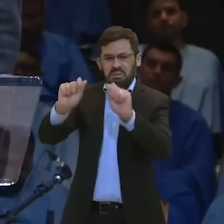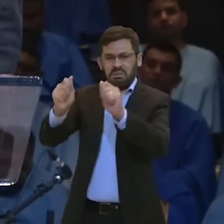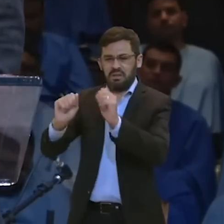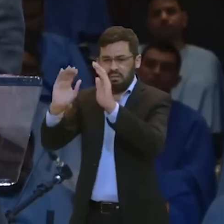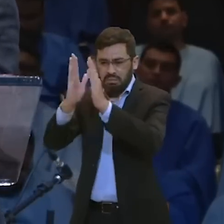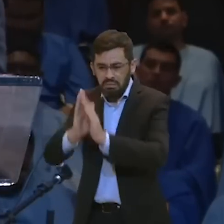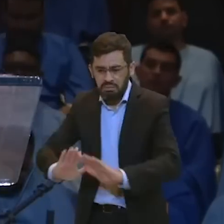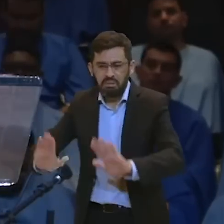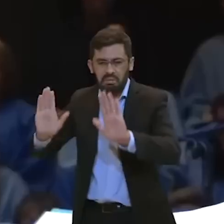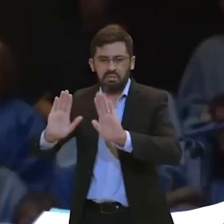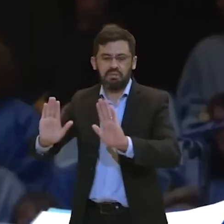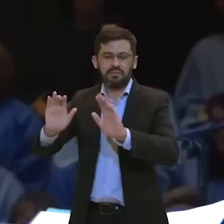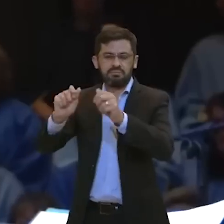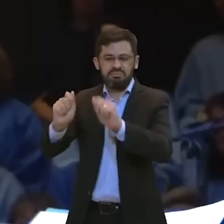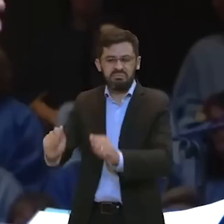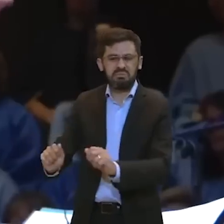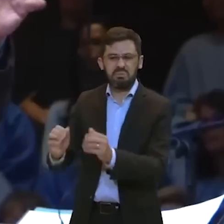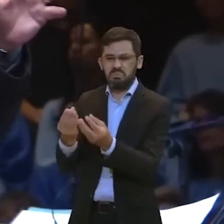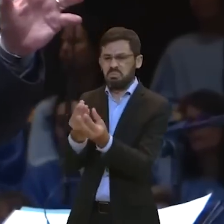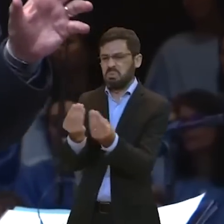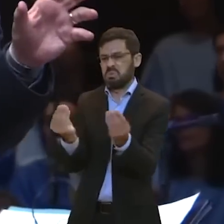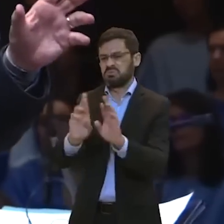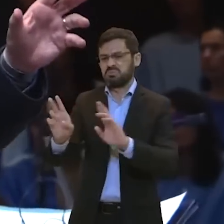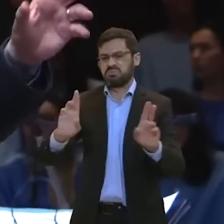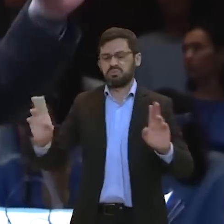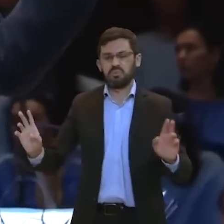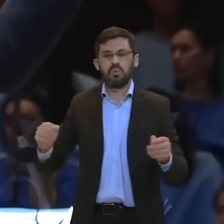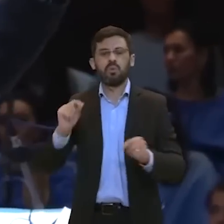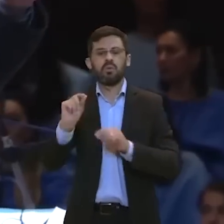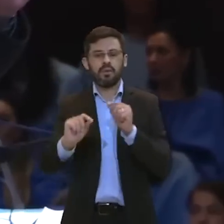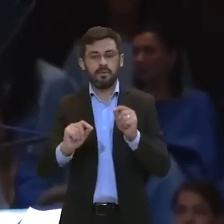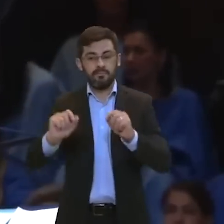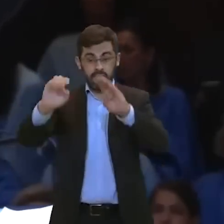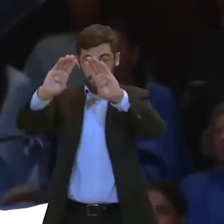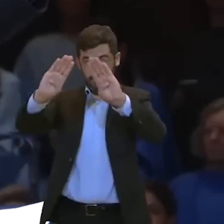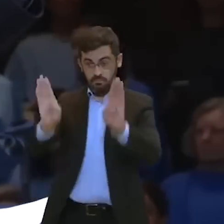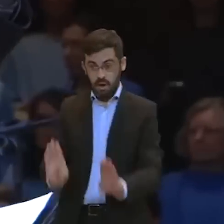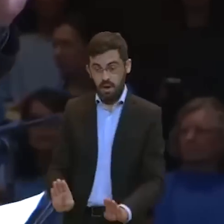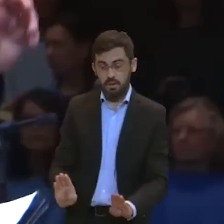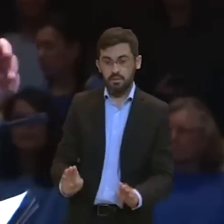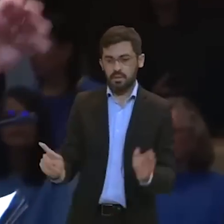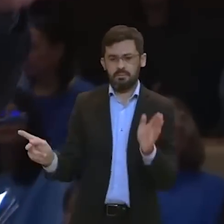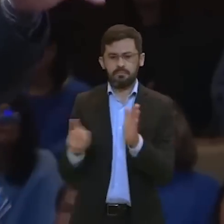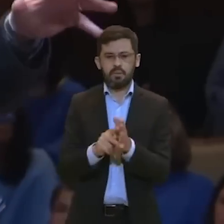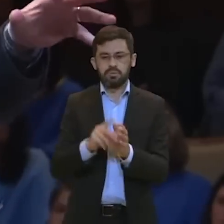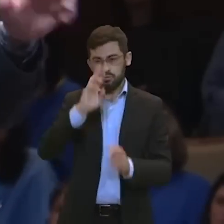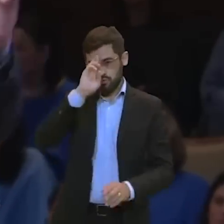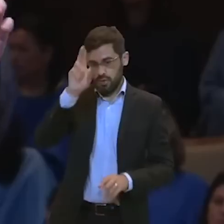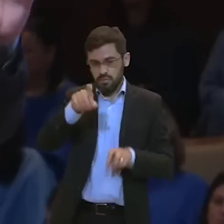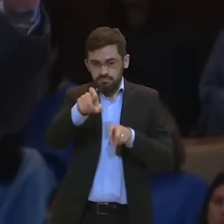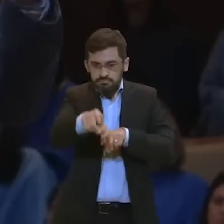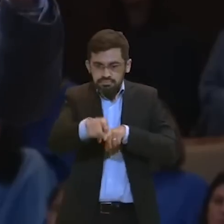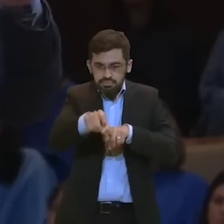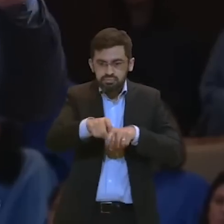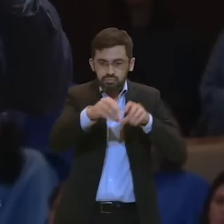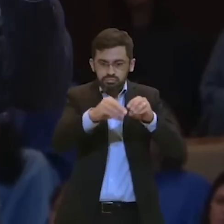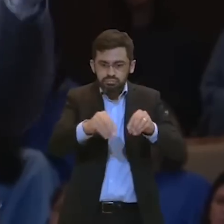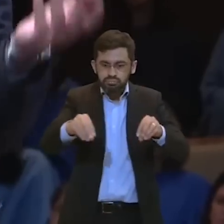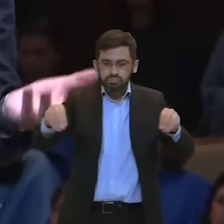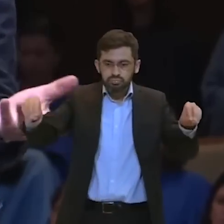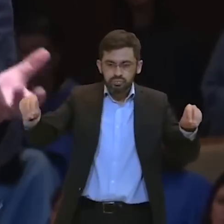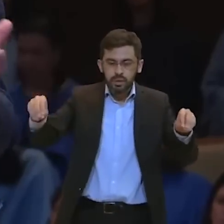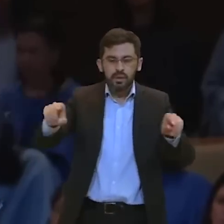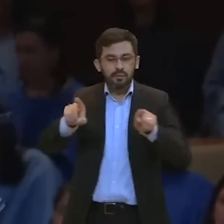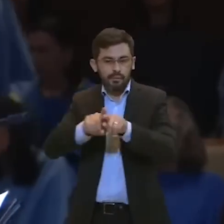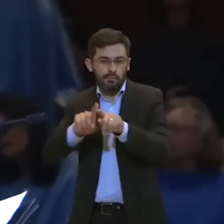adorar. E esses deuses, eles eram, Baal era o senhor da terra, Azera, que era a